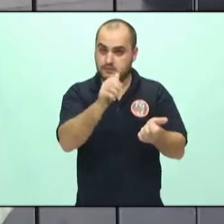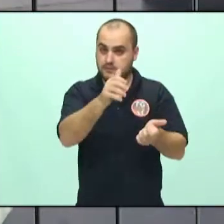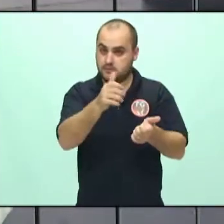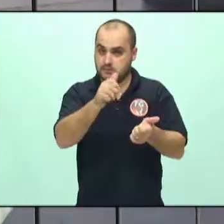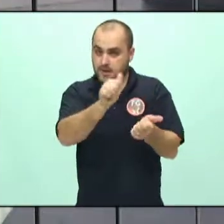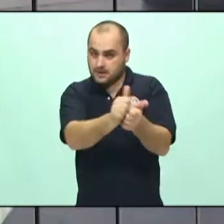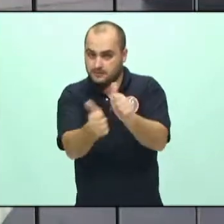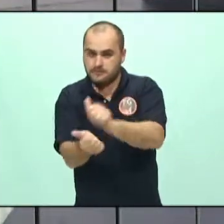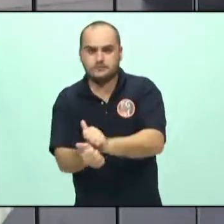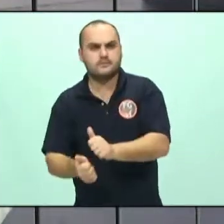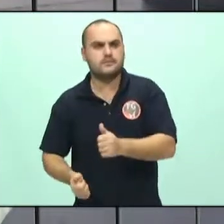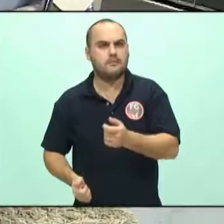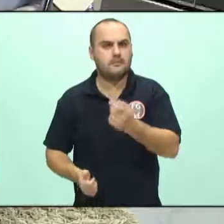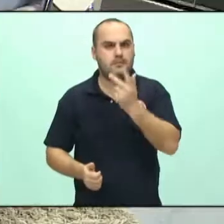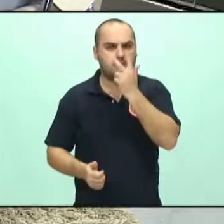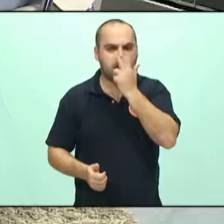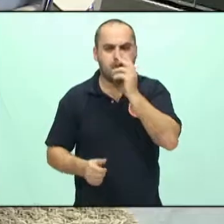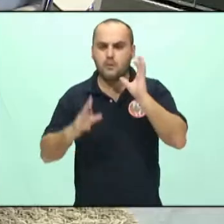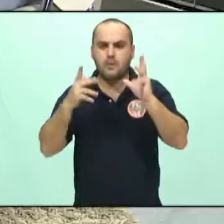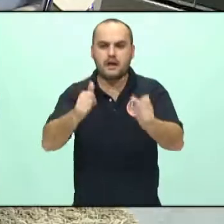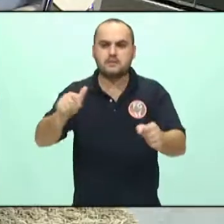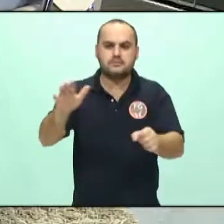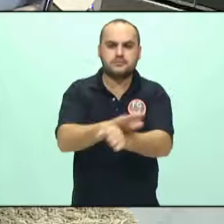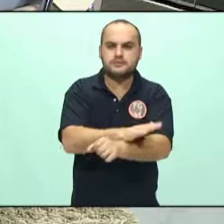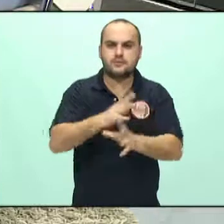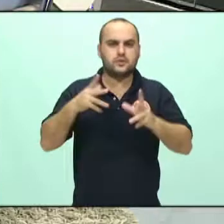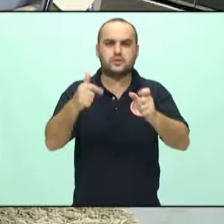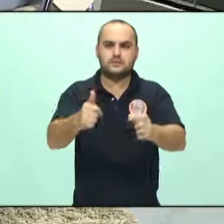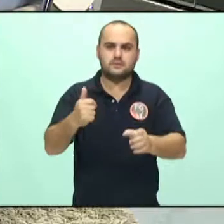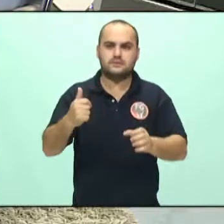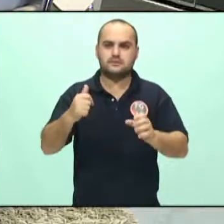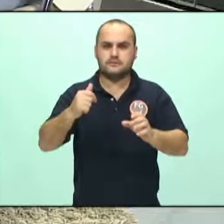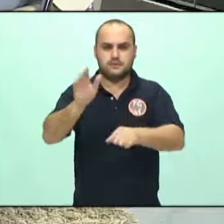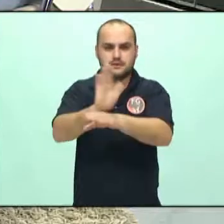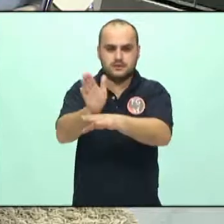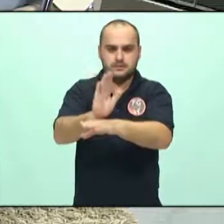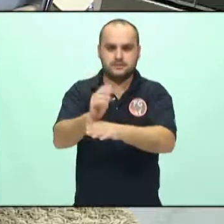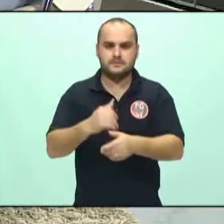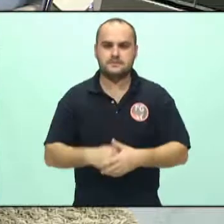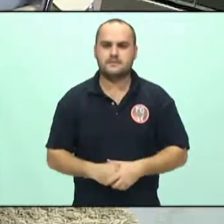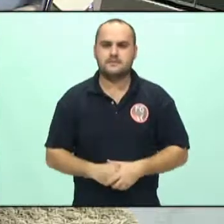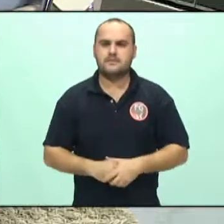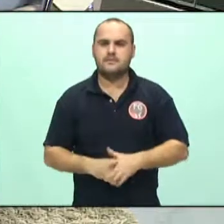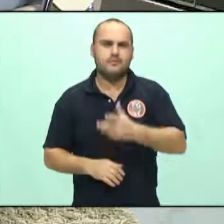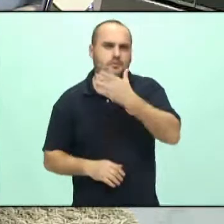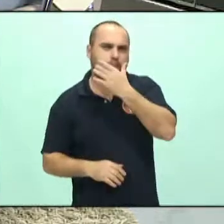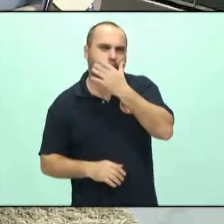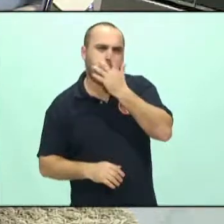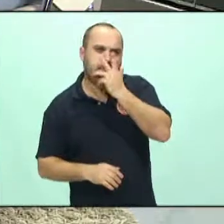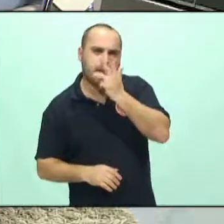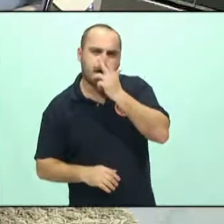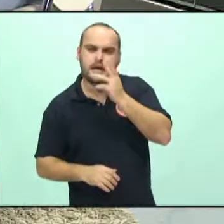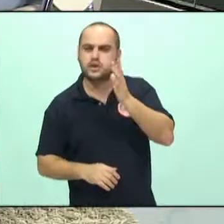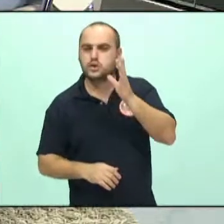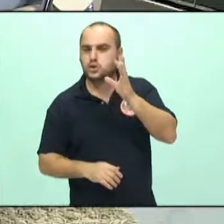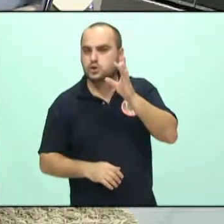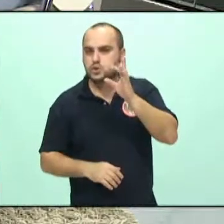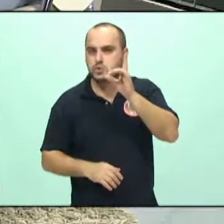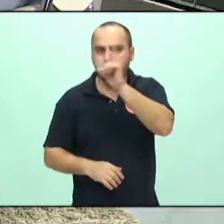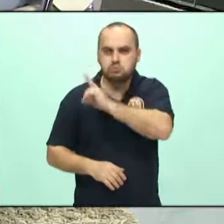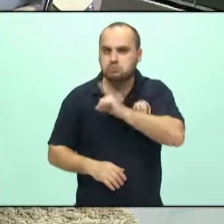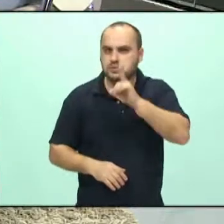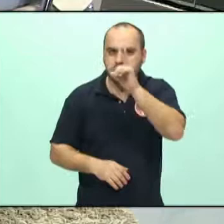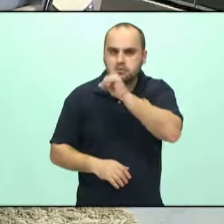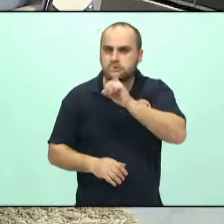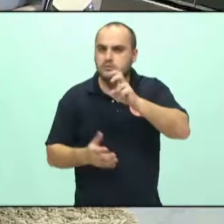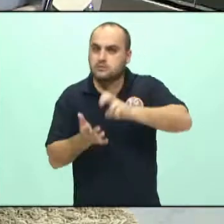quase que lotou todo o cinema. Essa situação... Foi num domingo, Carlos Antônio, acho que foi num domingo